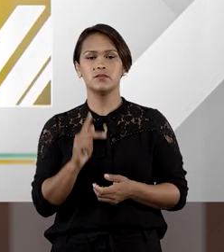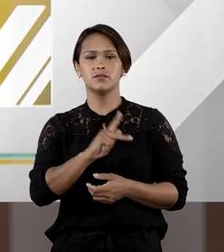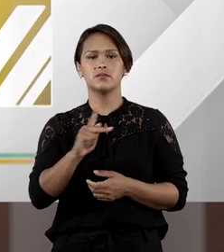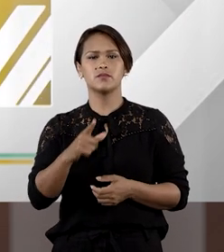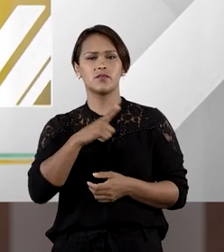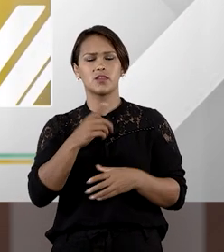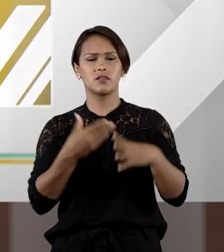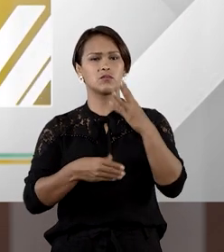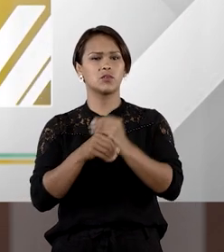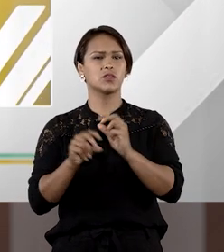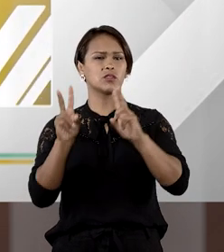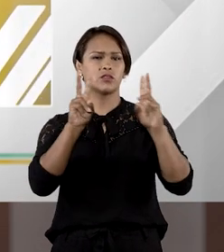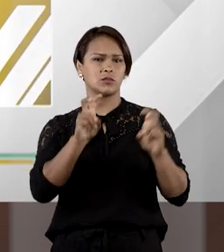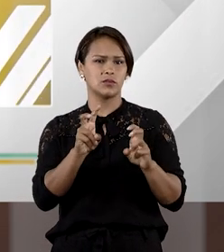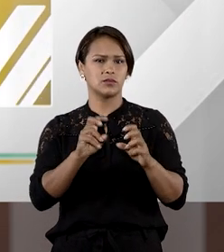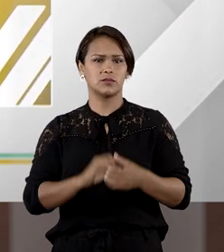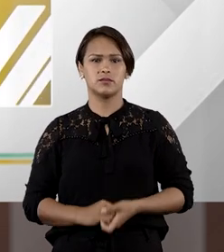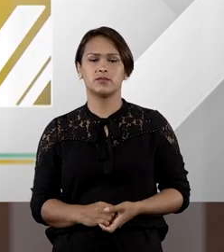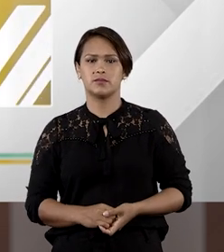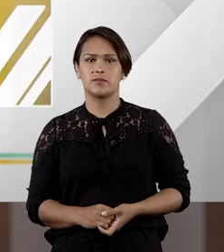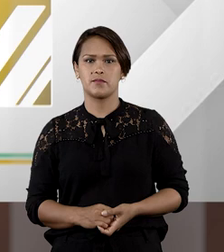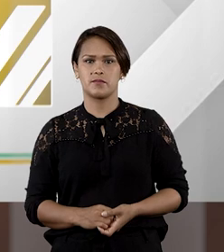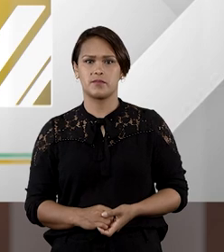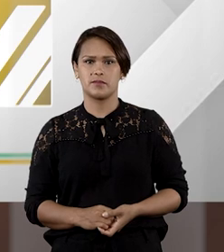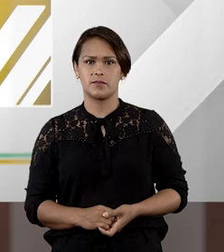Professor, tem algo a acrescentar sobre essa questão?